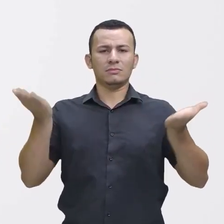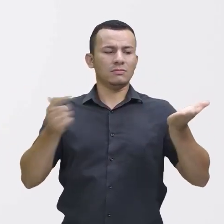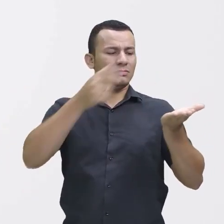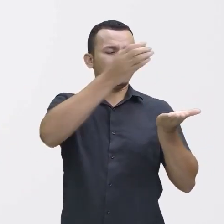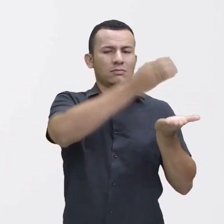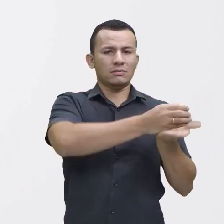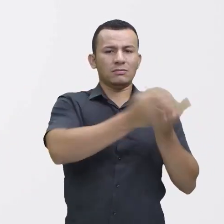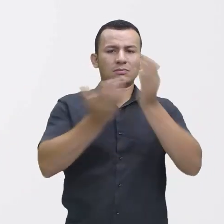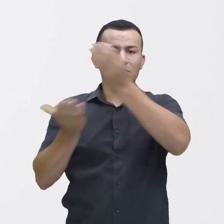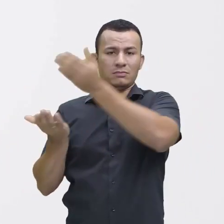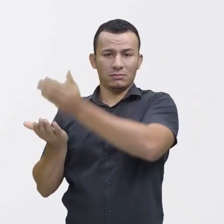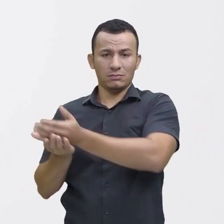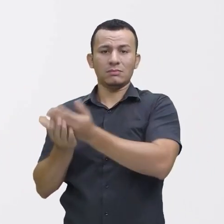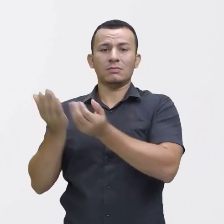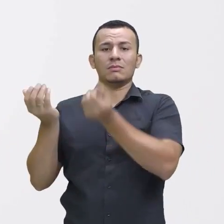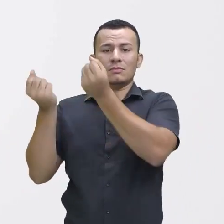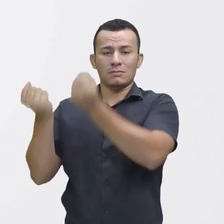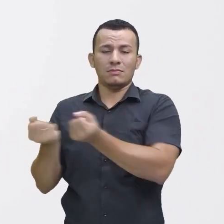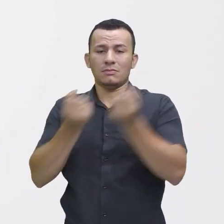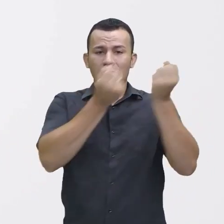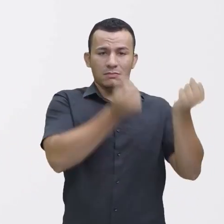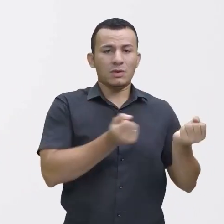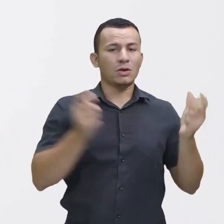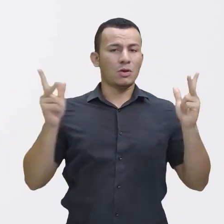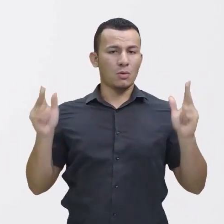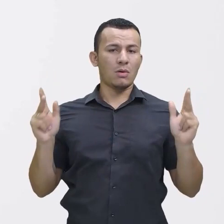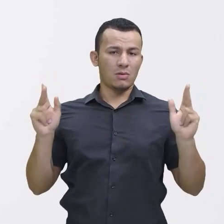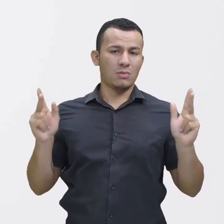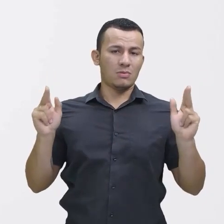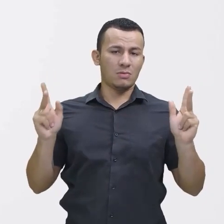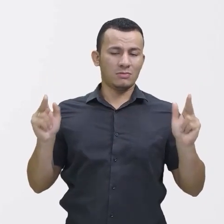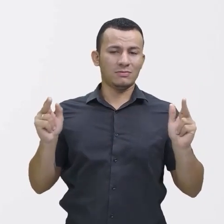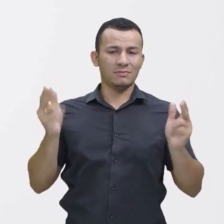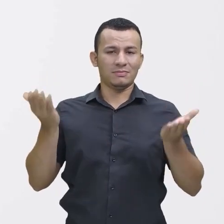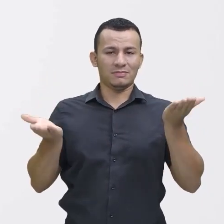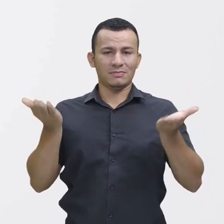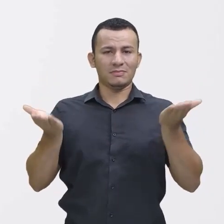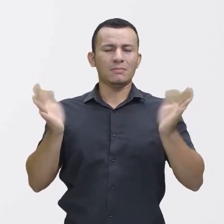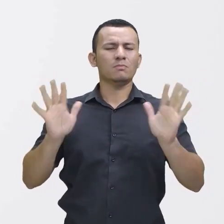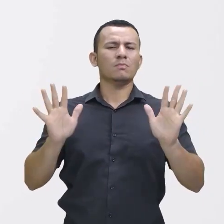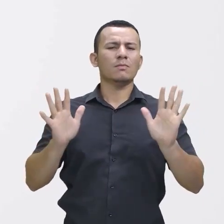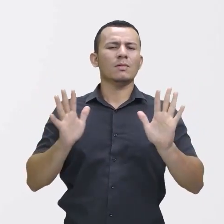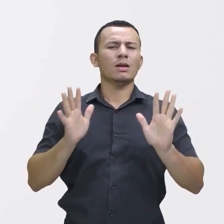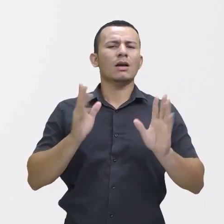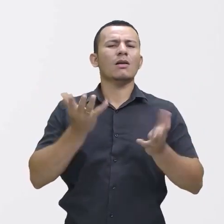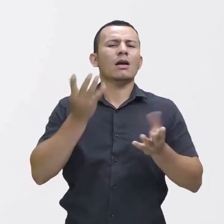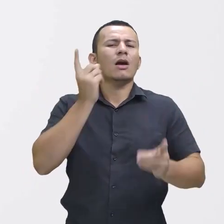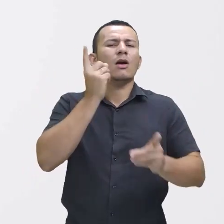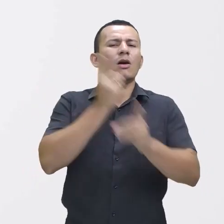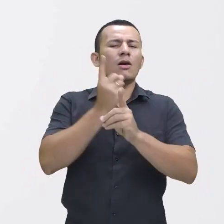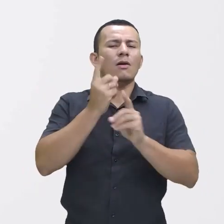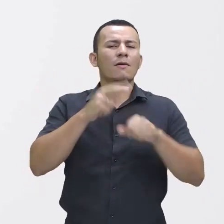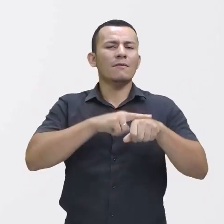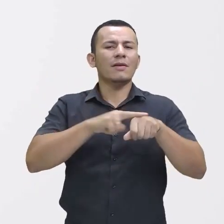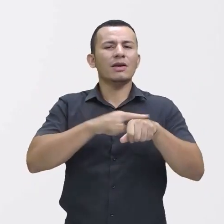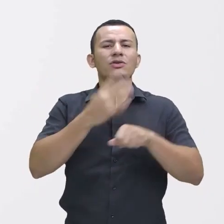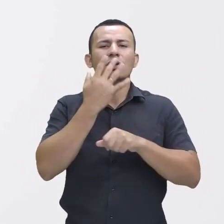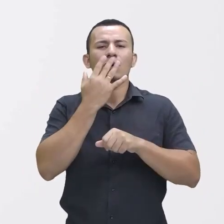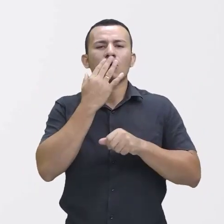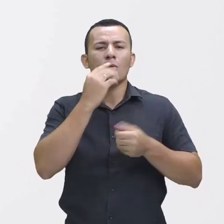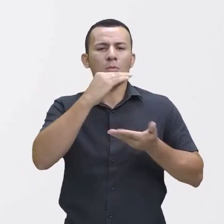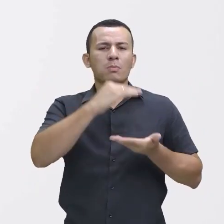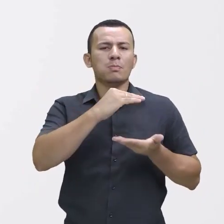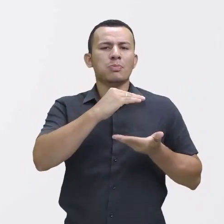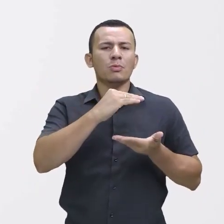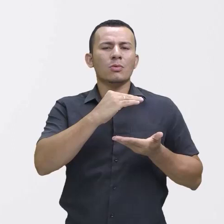possui pesos equivalentes que se equilibram. Vamos descobrir quanto pesa o pacote verde? Considere